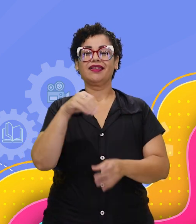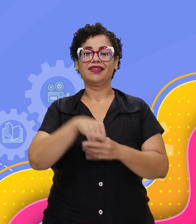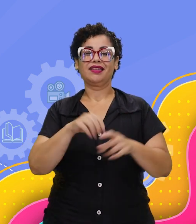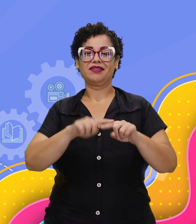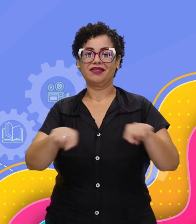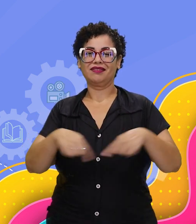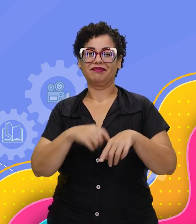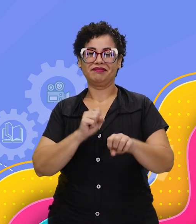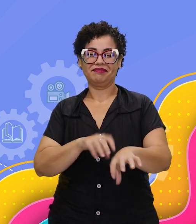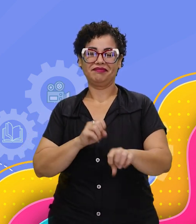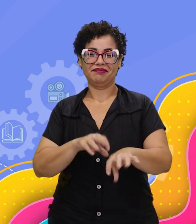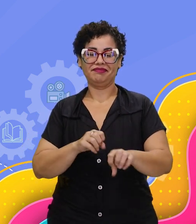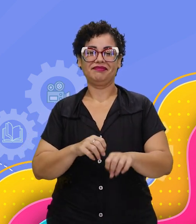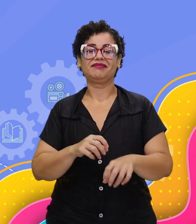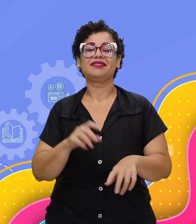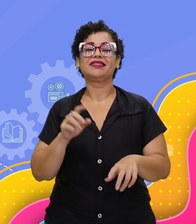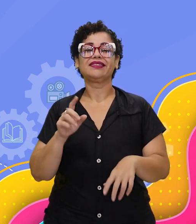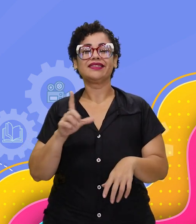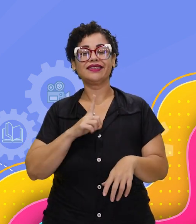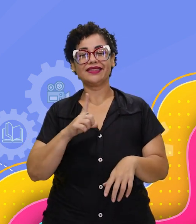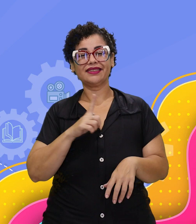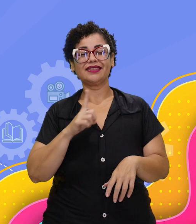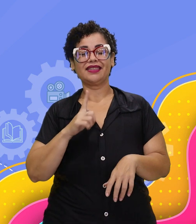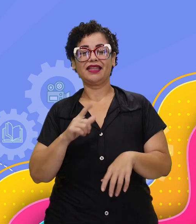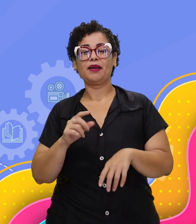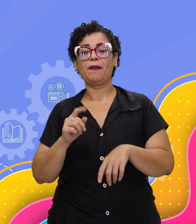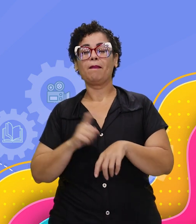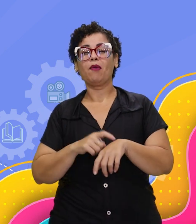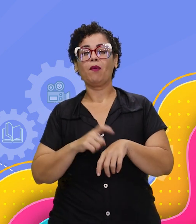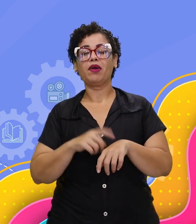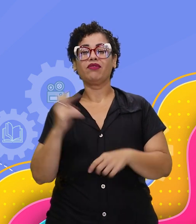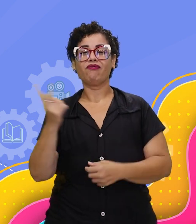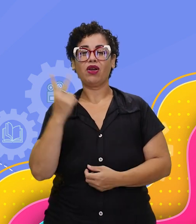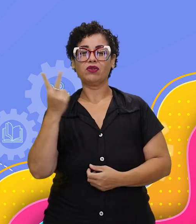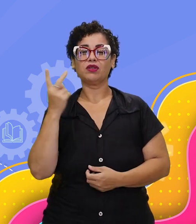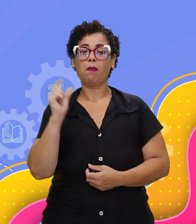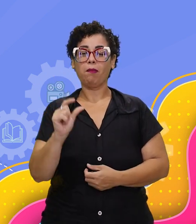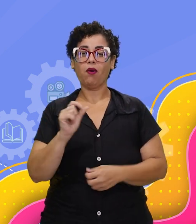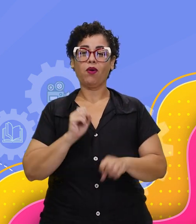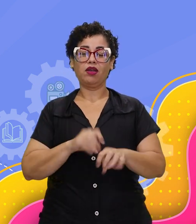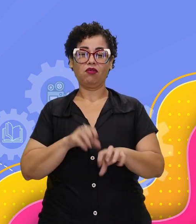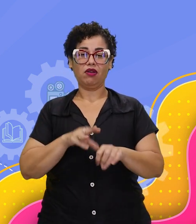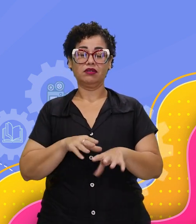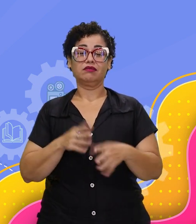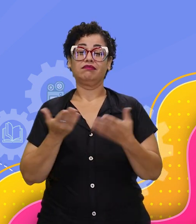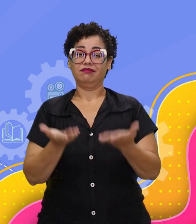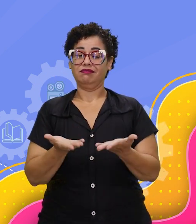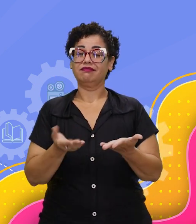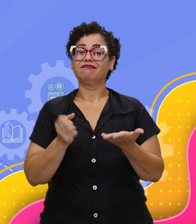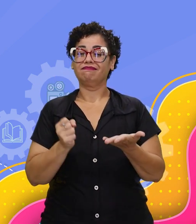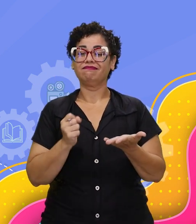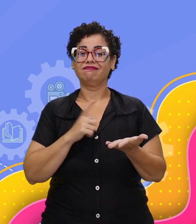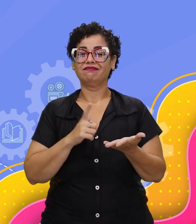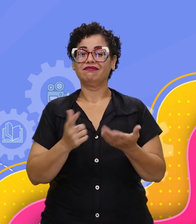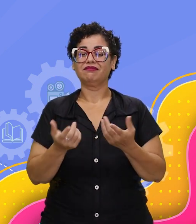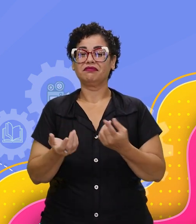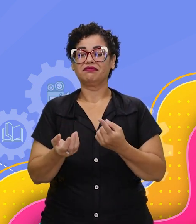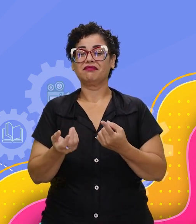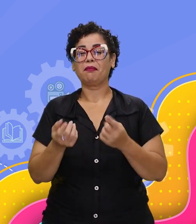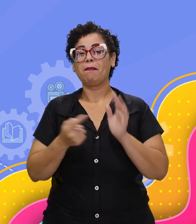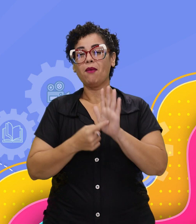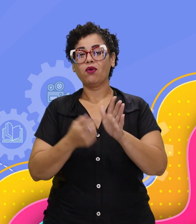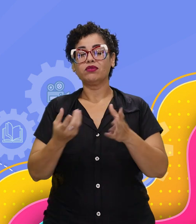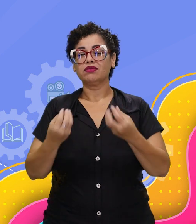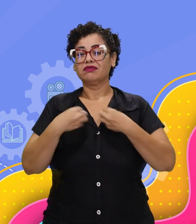em sala de aula. Vivemos também um momento de pouca valorização da educação. E isso, obviamente, reflete na